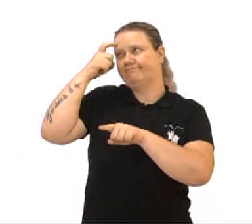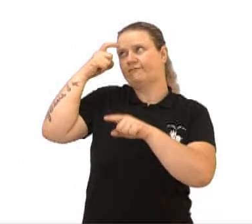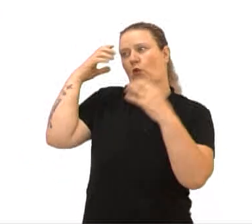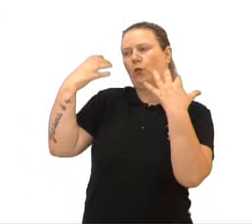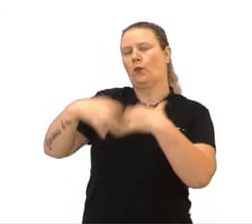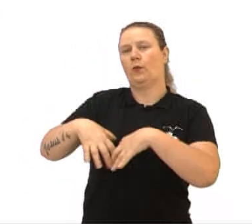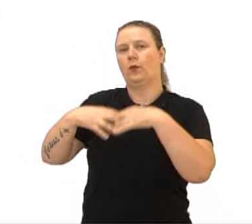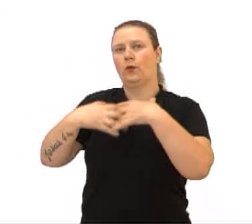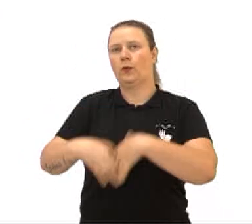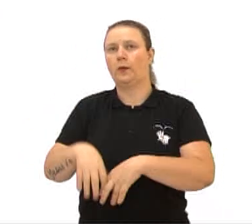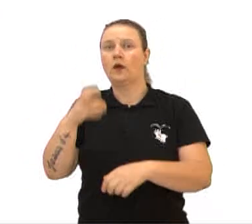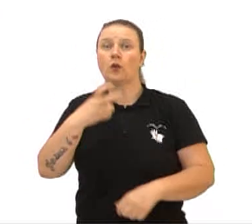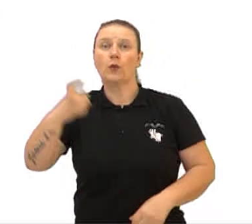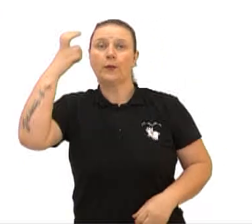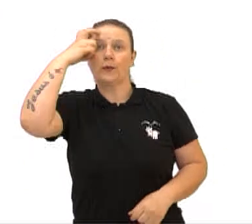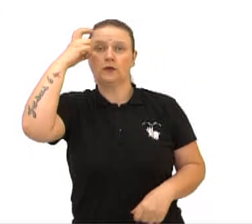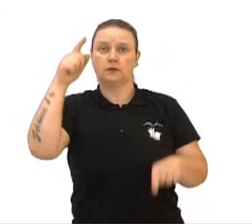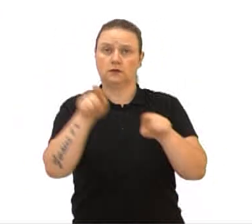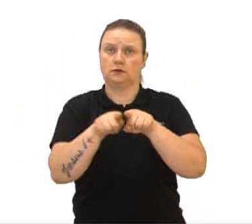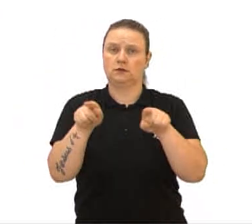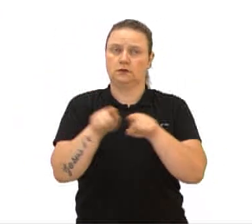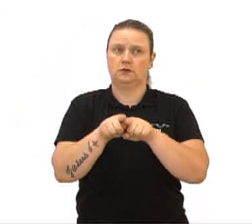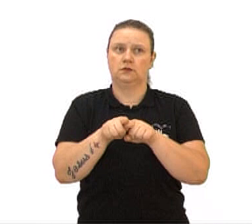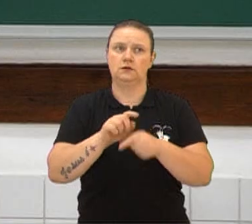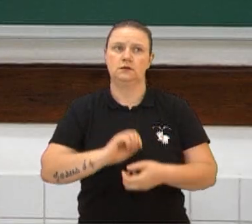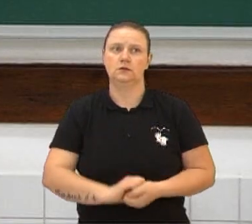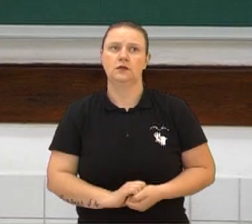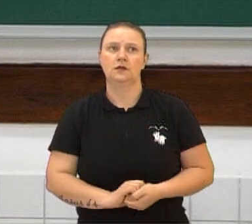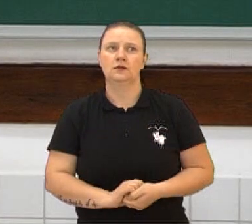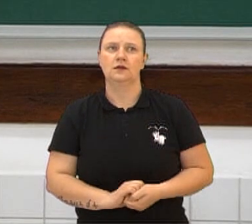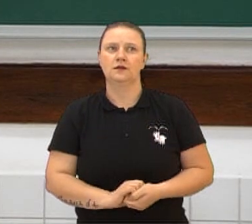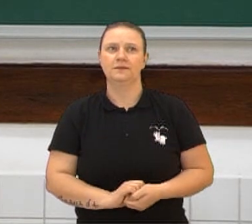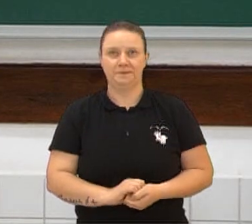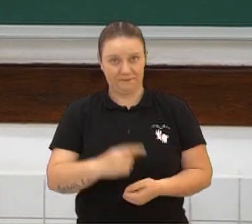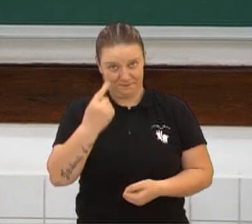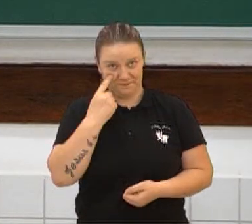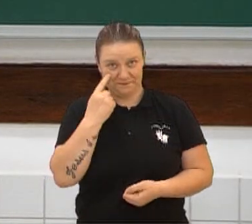culturas e analisar a canção 300 quilos. Vamos começar?